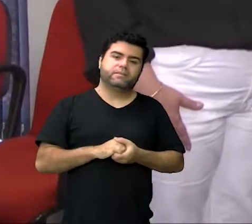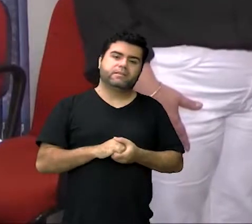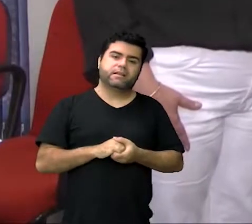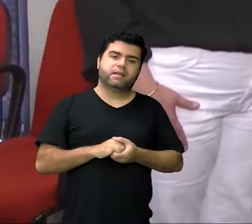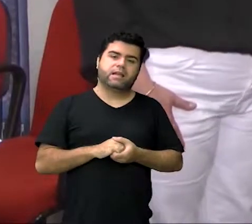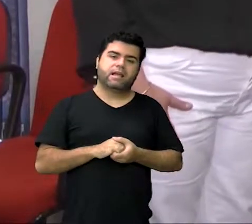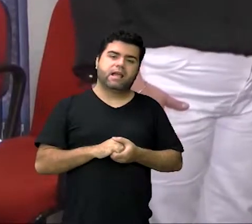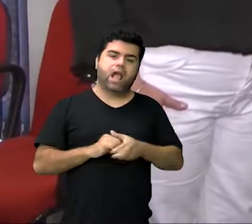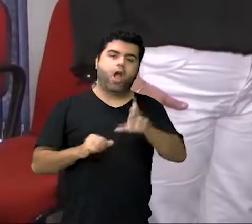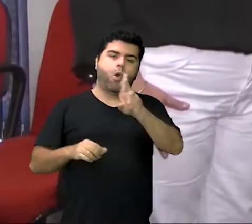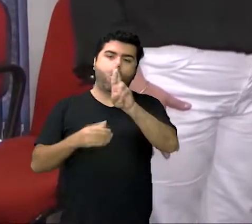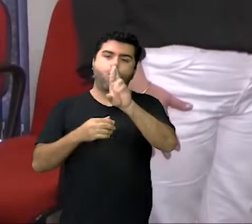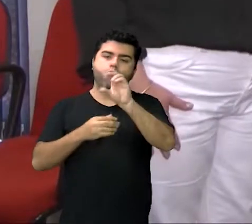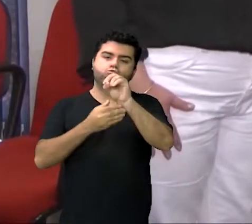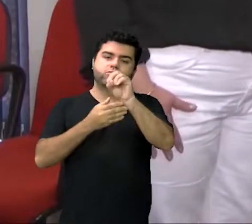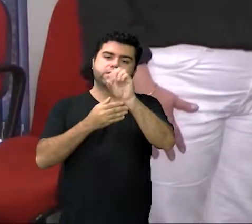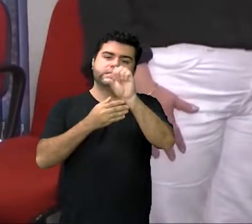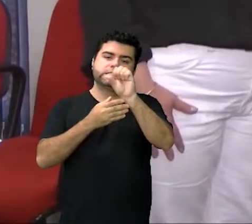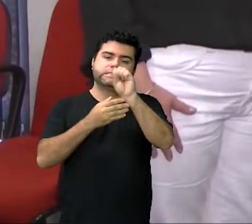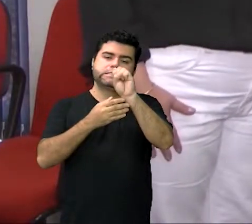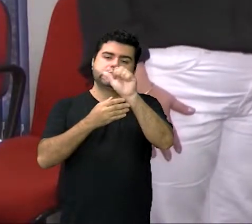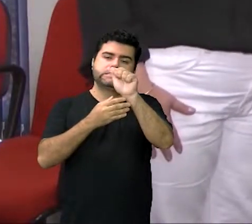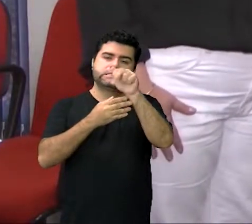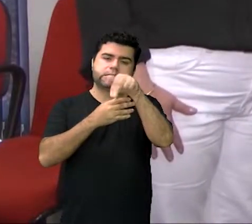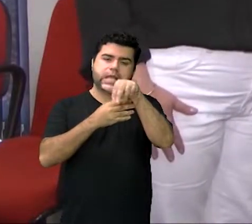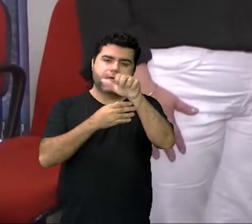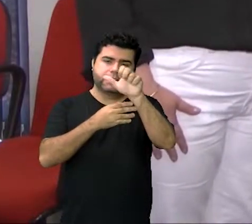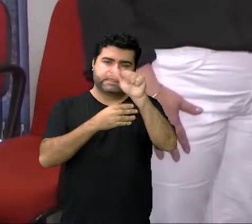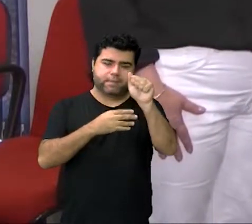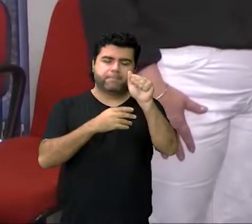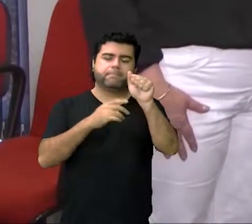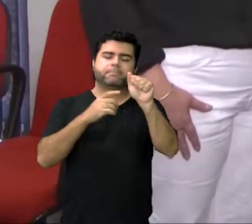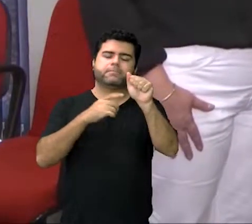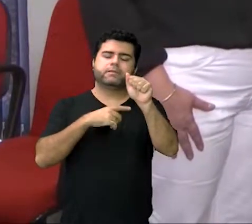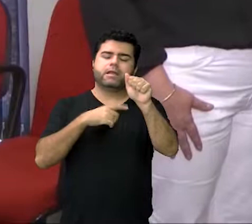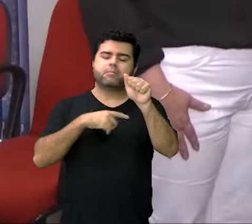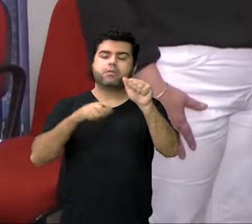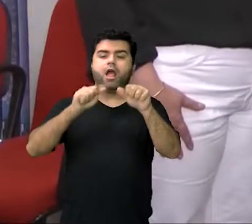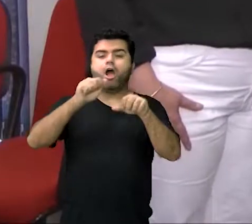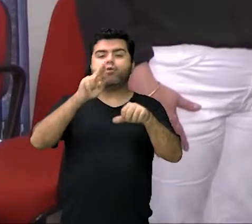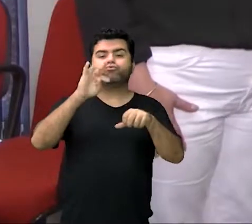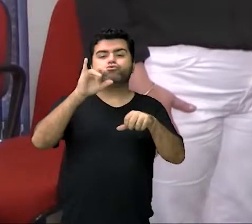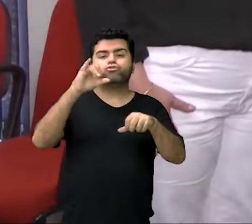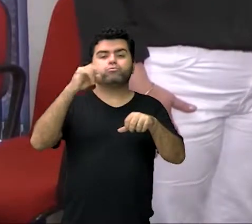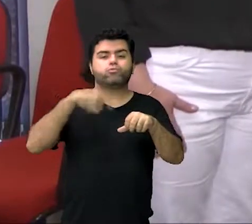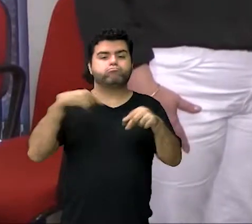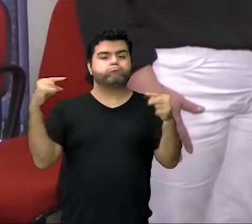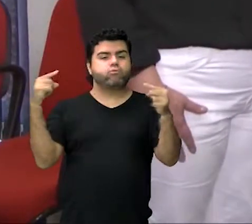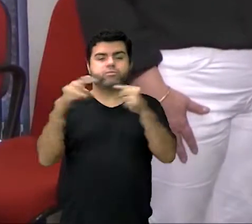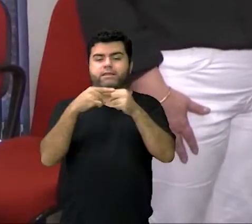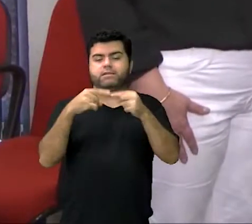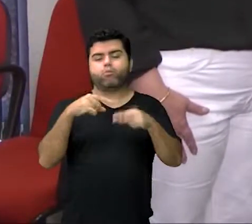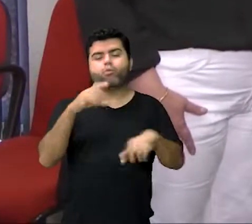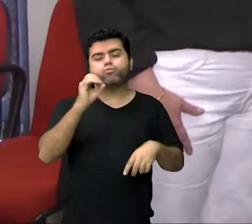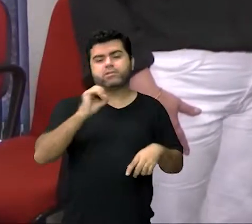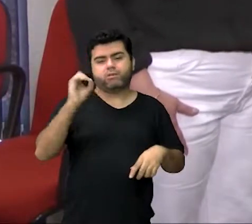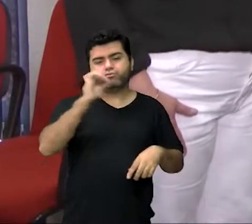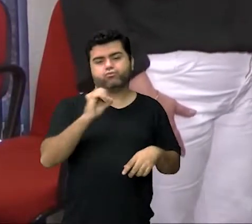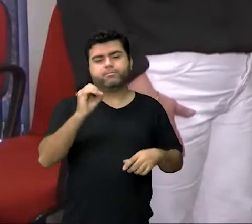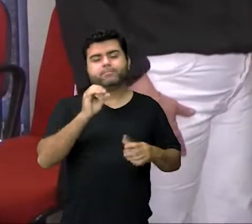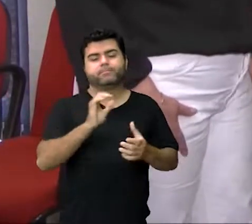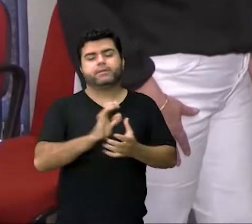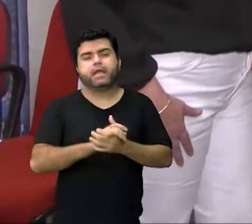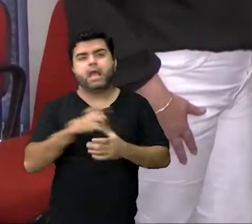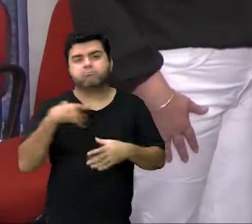Rosana Rossato, que é representante do Autismo Conexão de Osasco. Eu gostaria, Rosana, que você nos